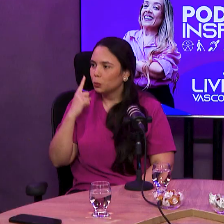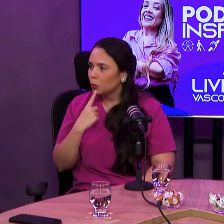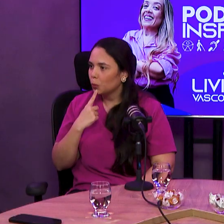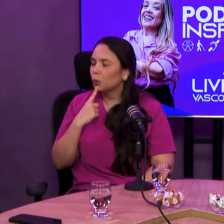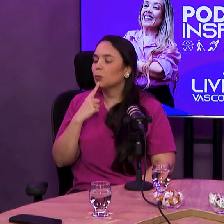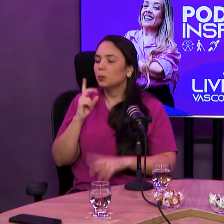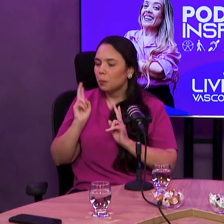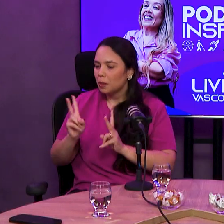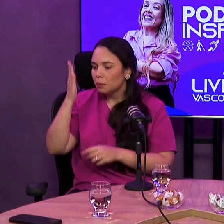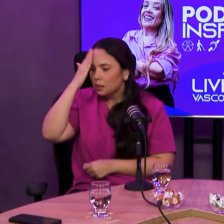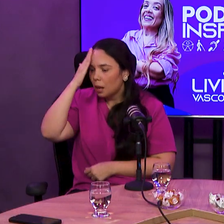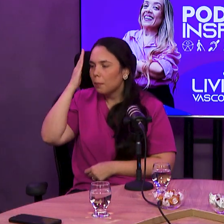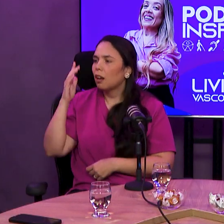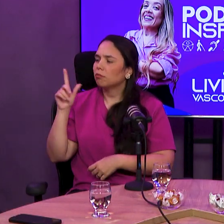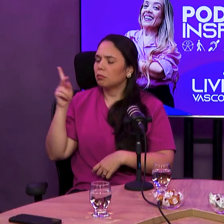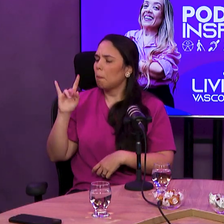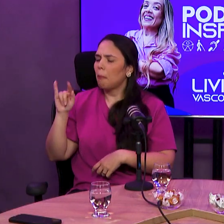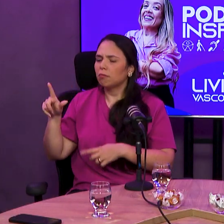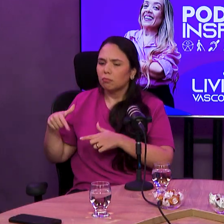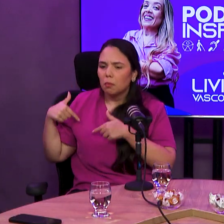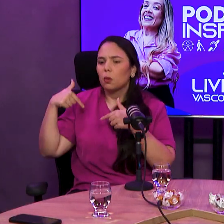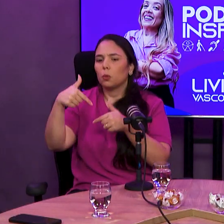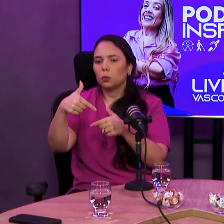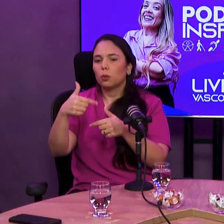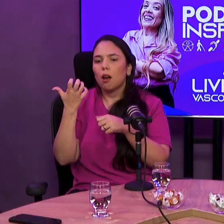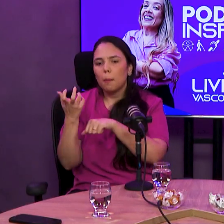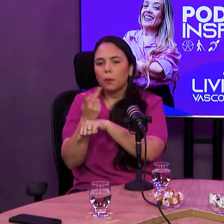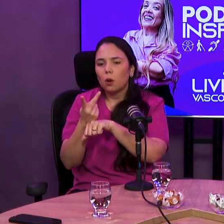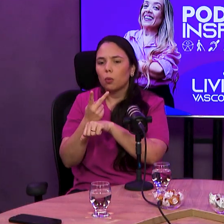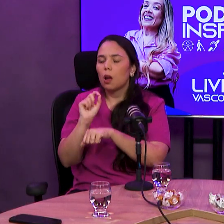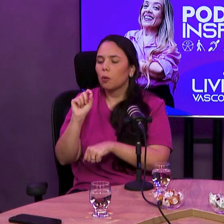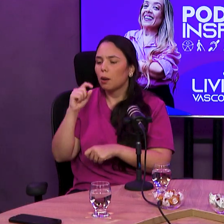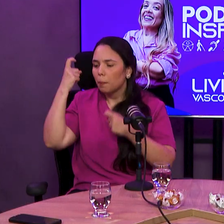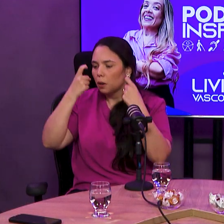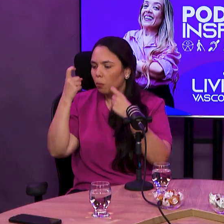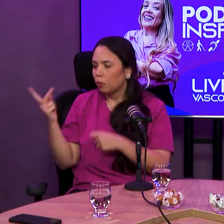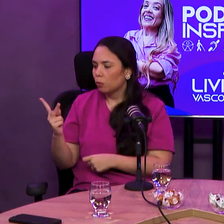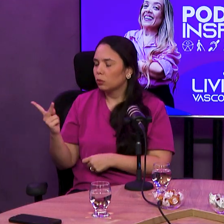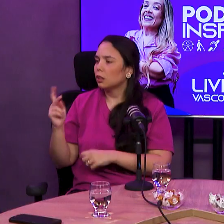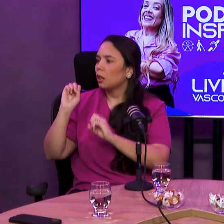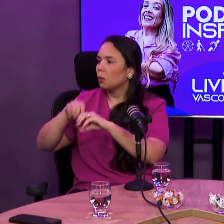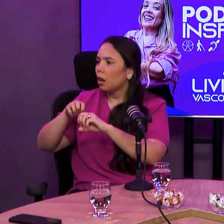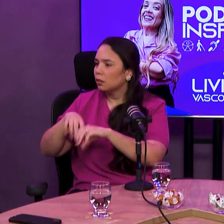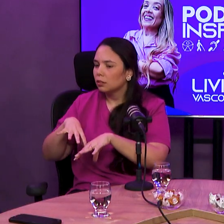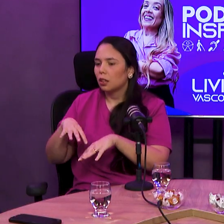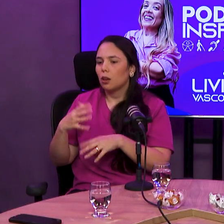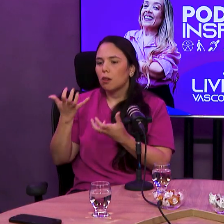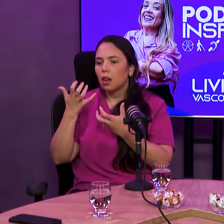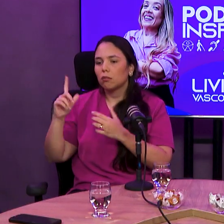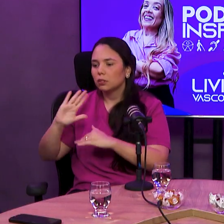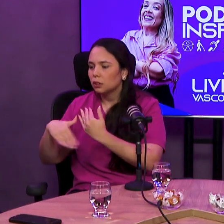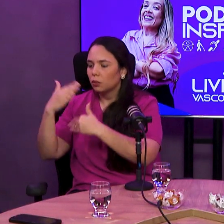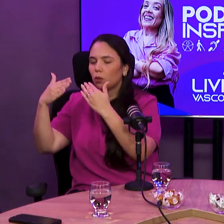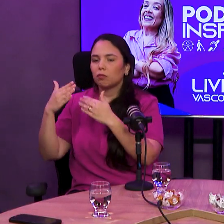da deficiência de vocês, foi em busca de conhecimento, de buscar que vocês buscassem se comunicar.